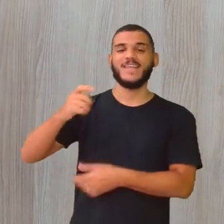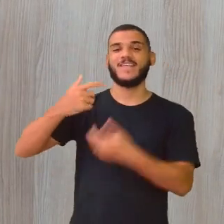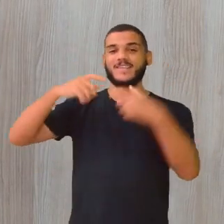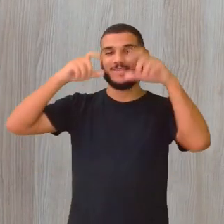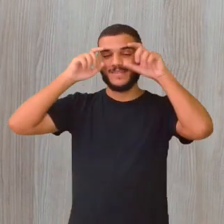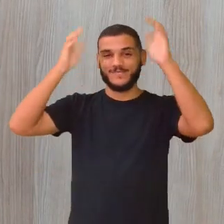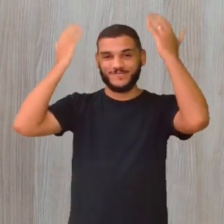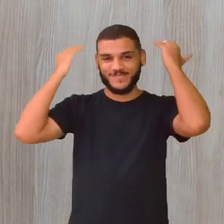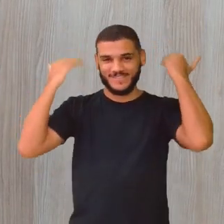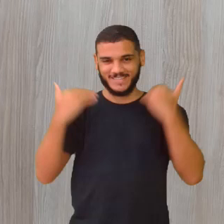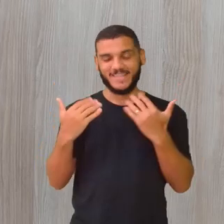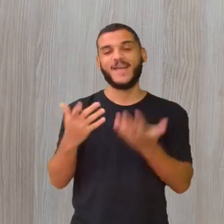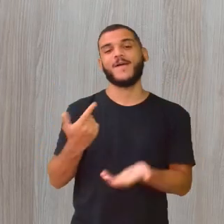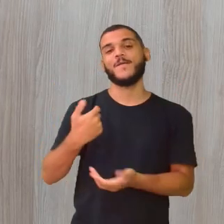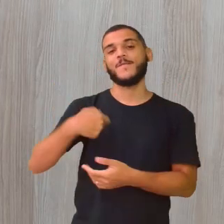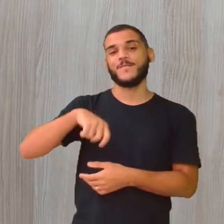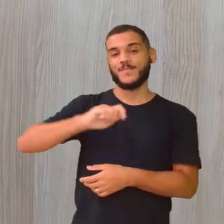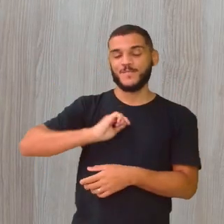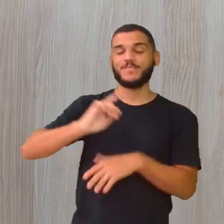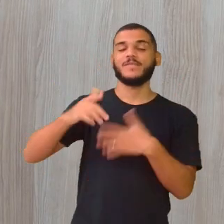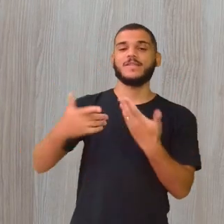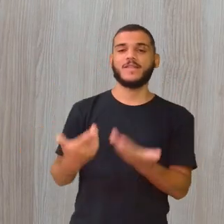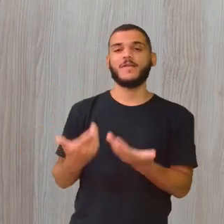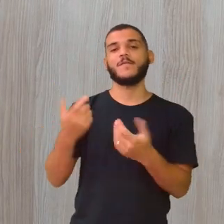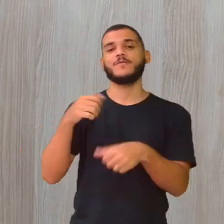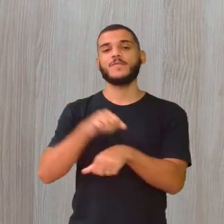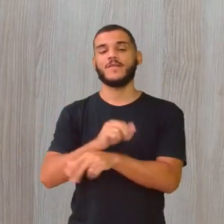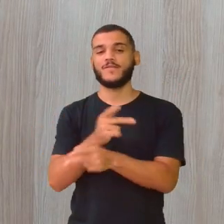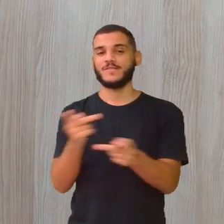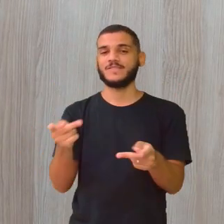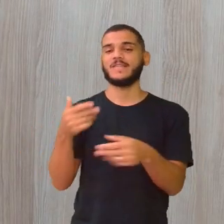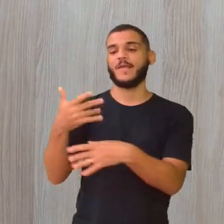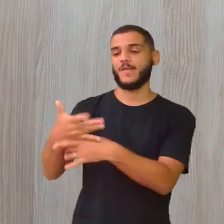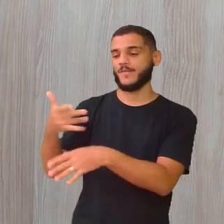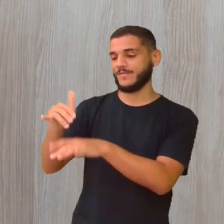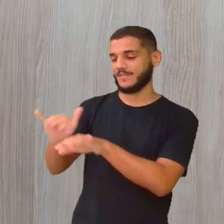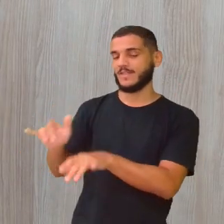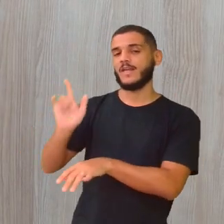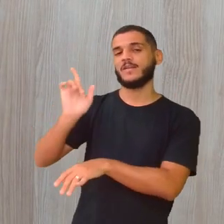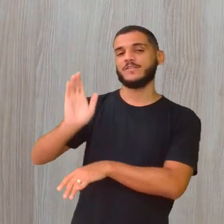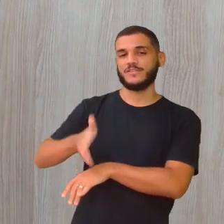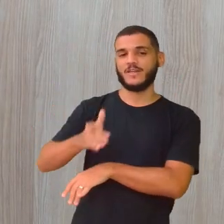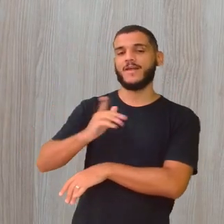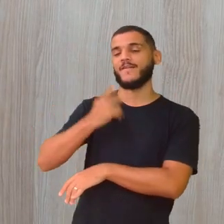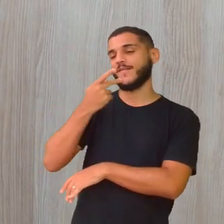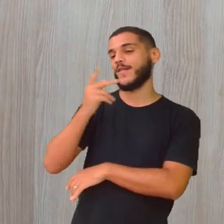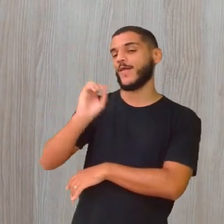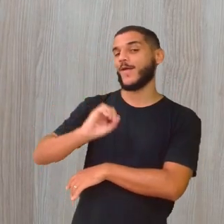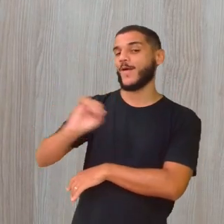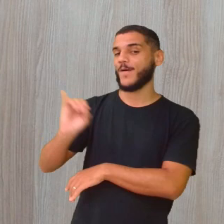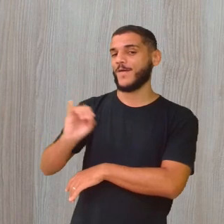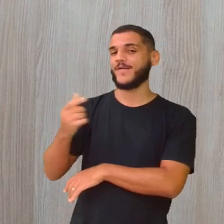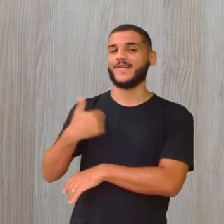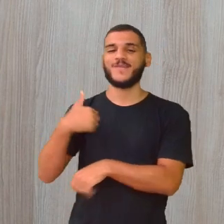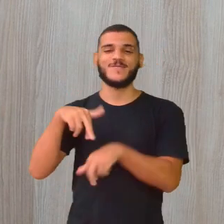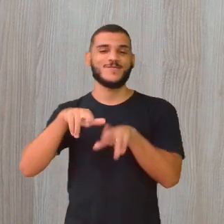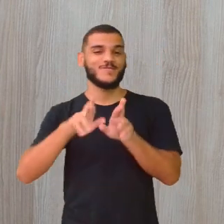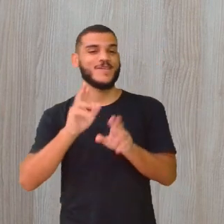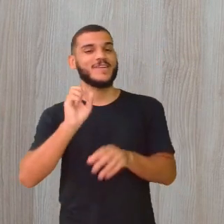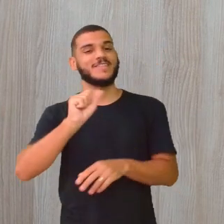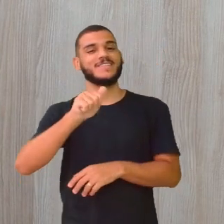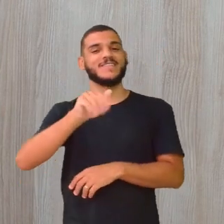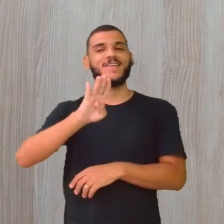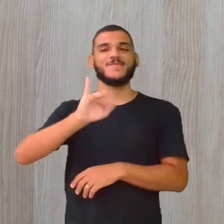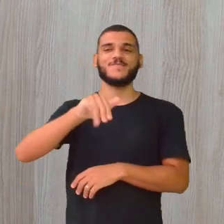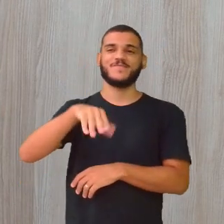Eu já estou aqui no chat esperando você. Já dei meu oi, né? Sim. Estou aqui, Sabino, cadê você? Estou esperando você aqui